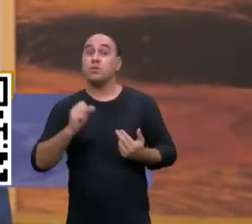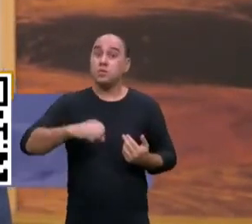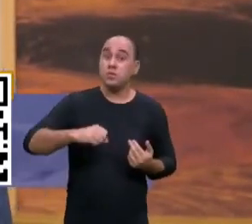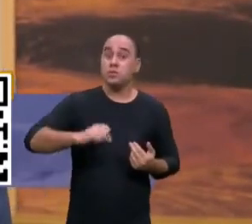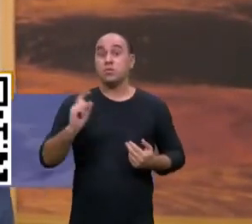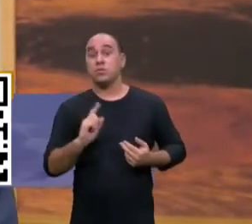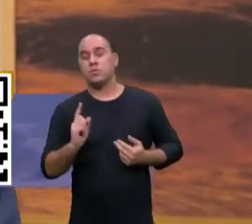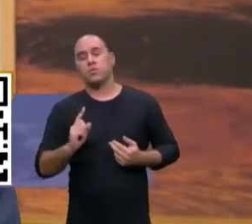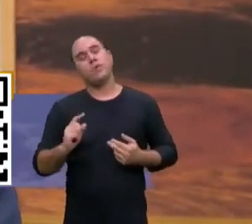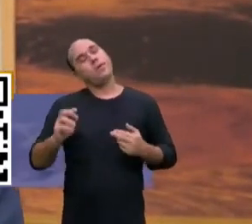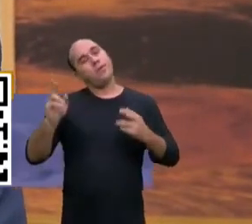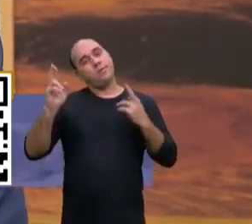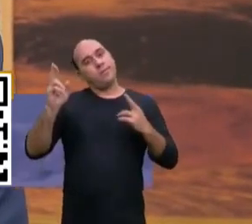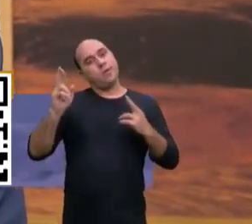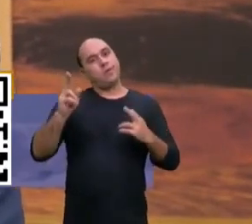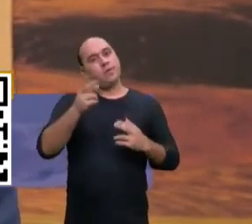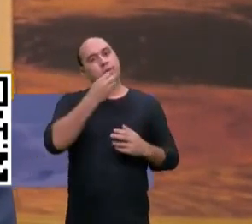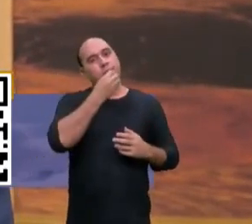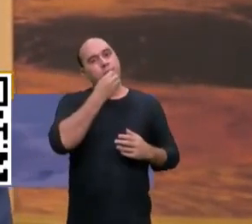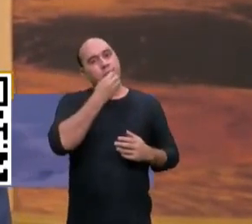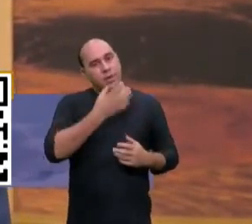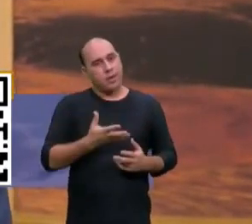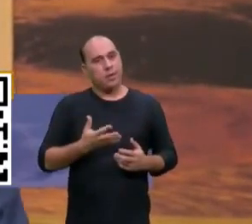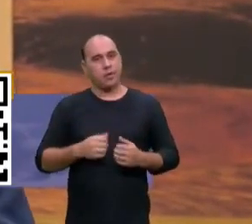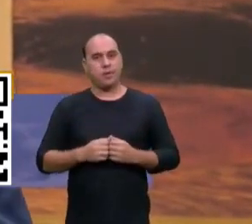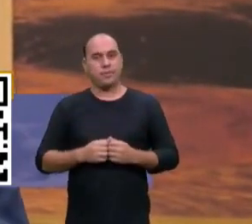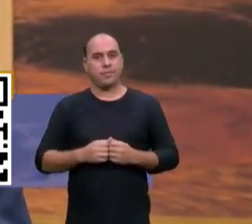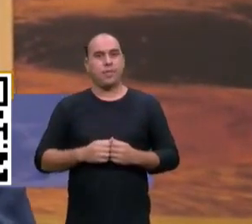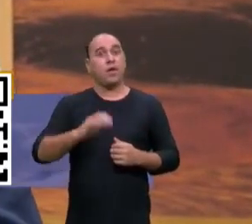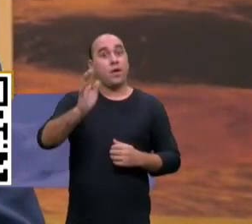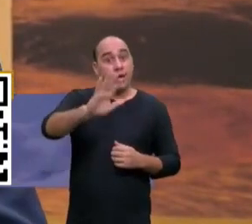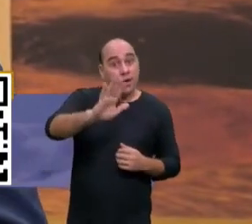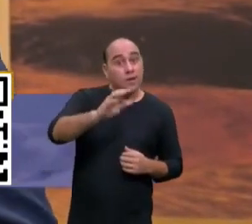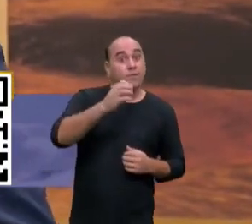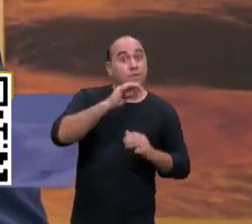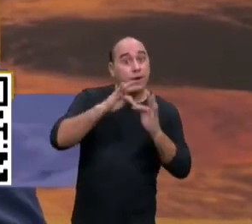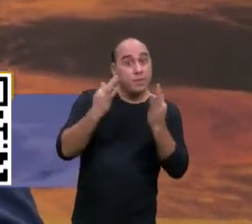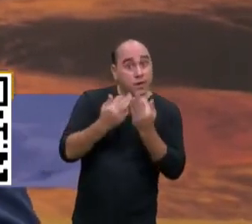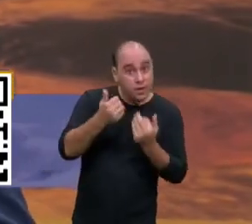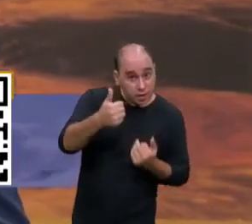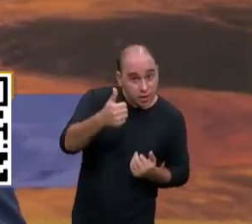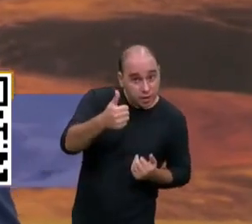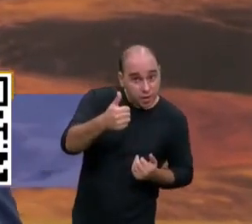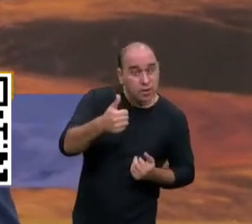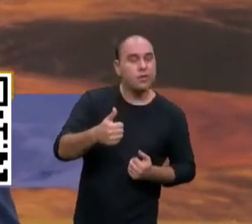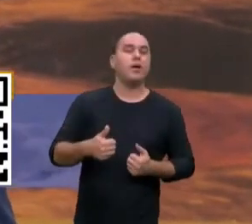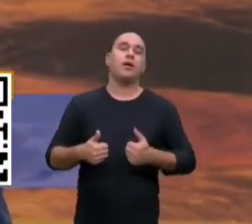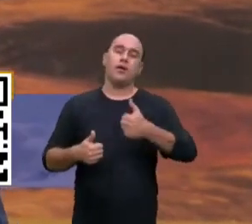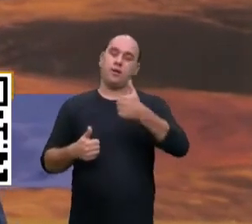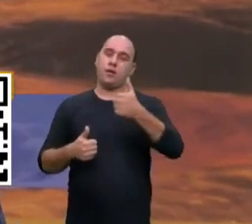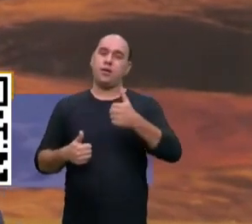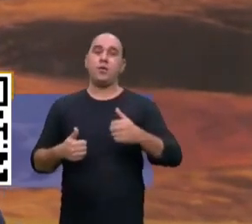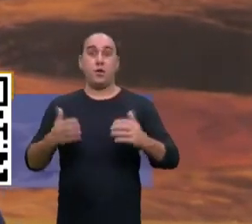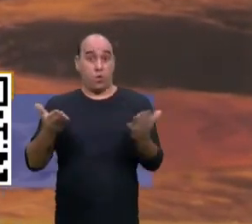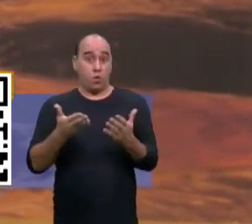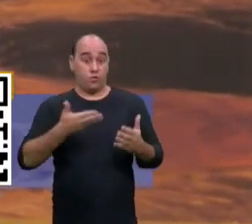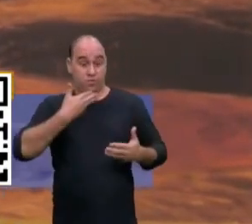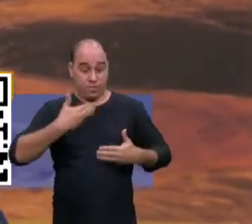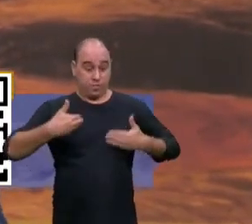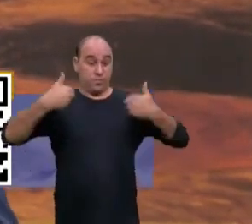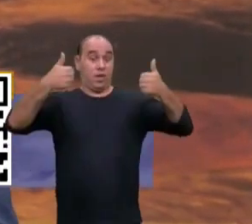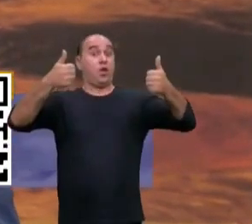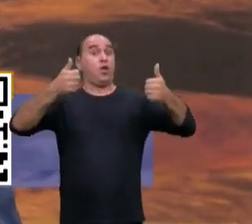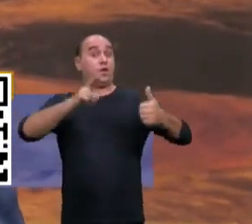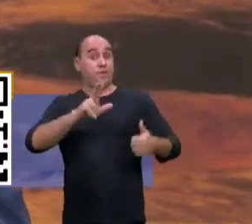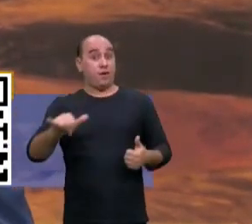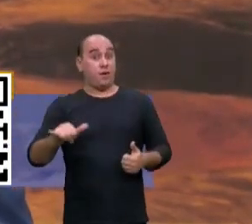coisas na sua casa eu espero que estejam bem com a graça de Deus mas a partir de agora as coisas ficarão melhores saber por quê Porque nós